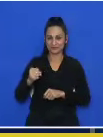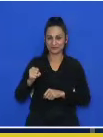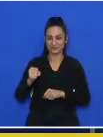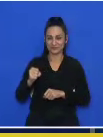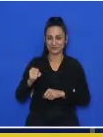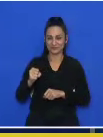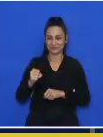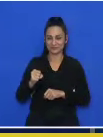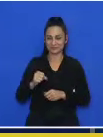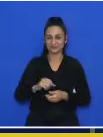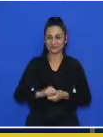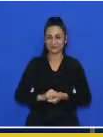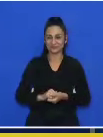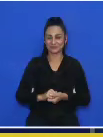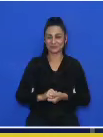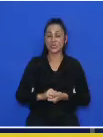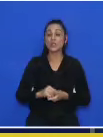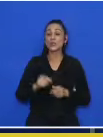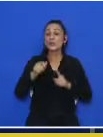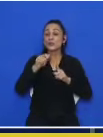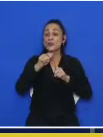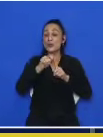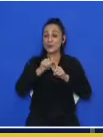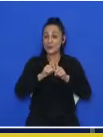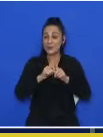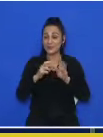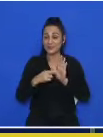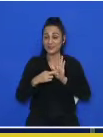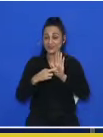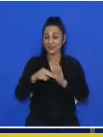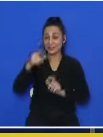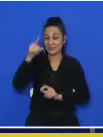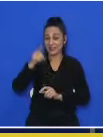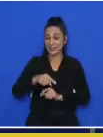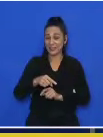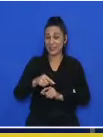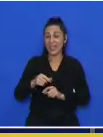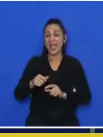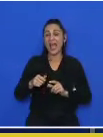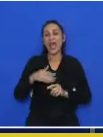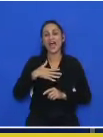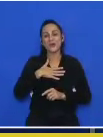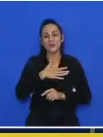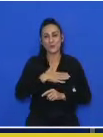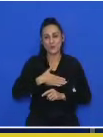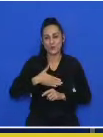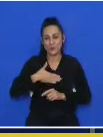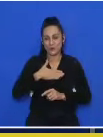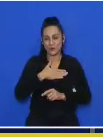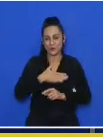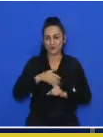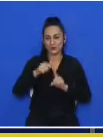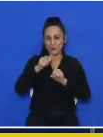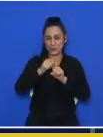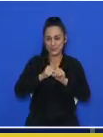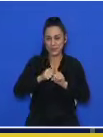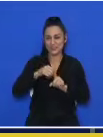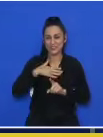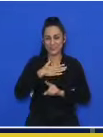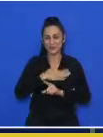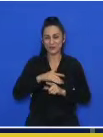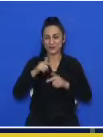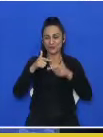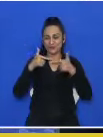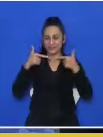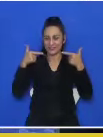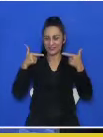08. E o mês correspondente é agosto. Agosto é o mês da